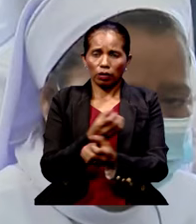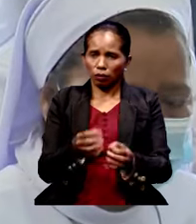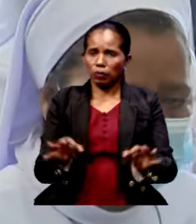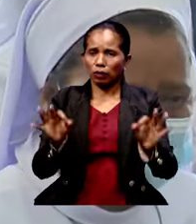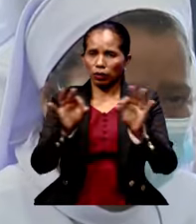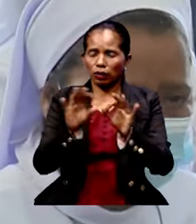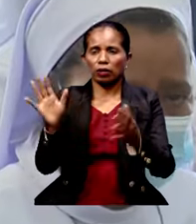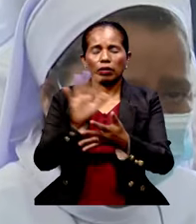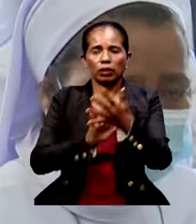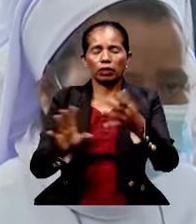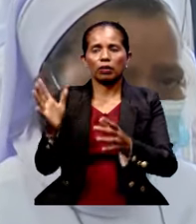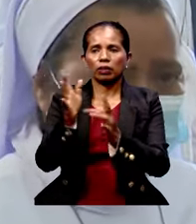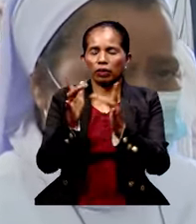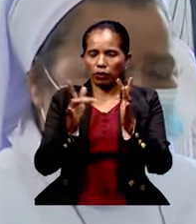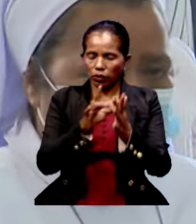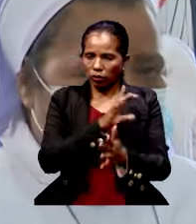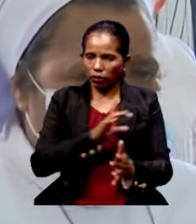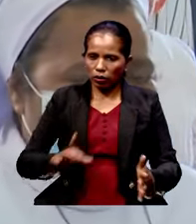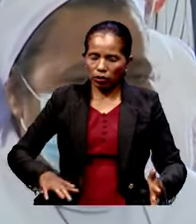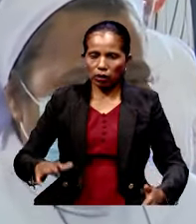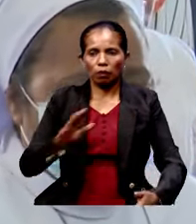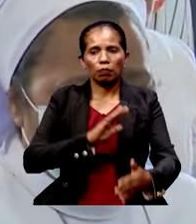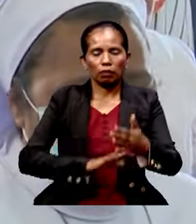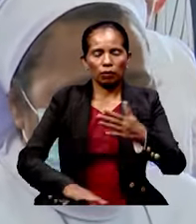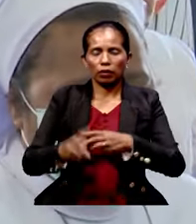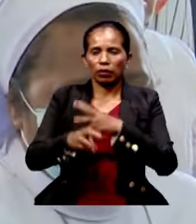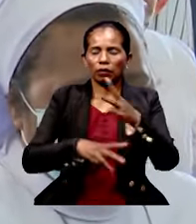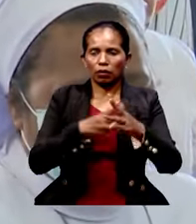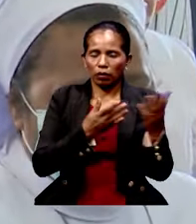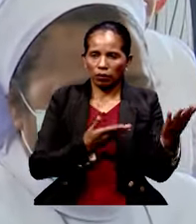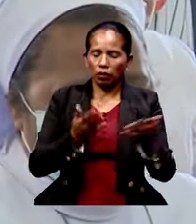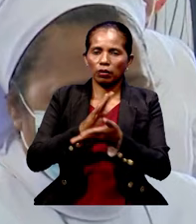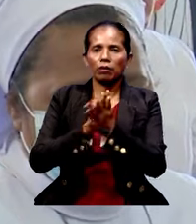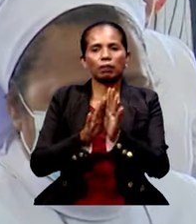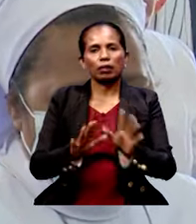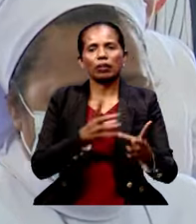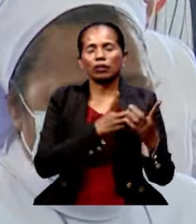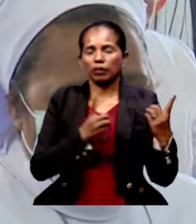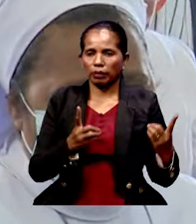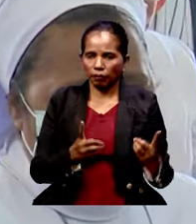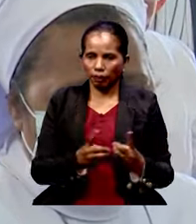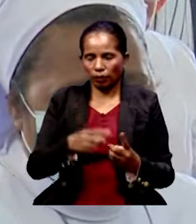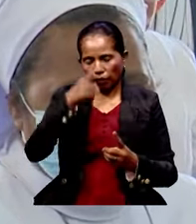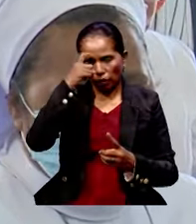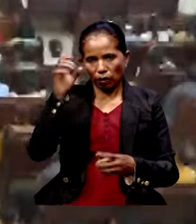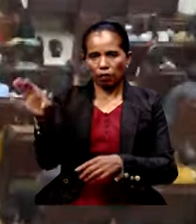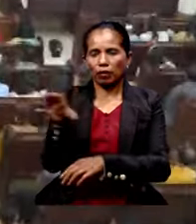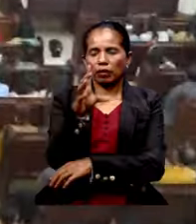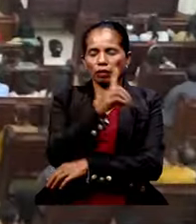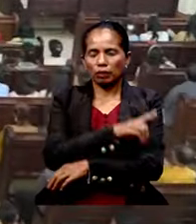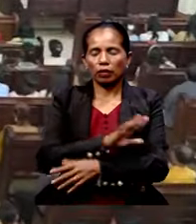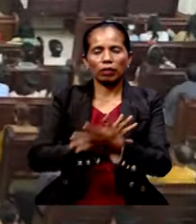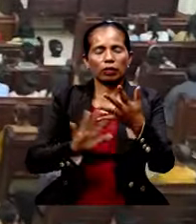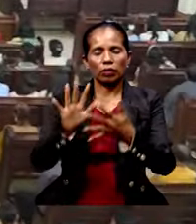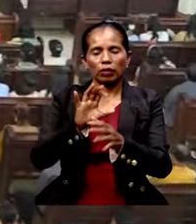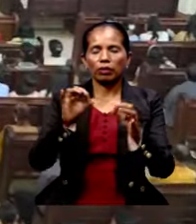hodi celebra kosokuan Jesus Kristu nebe moris ia mundu lori pas no domin. Tanbane Natal nudar celebrasan festa